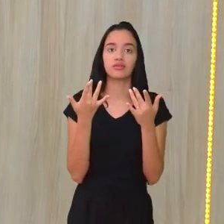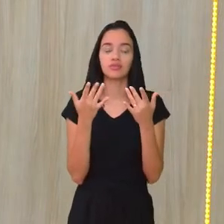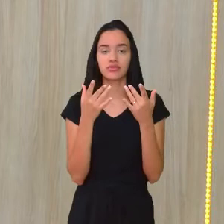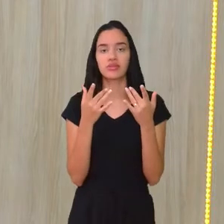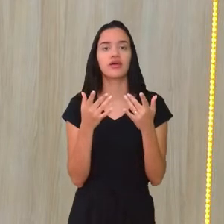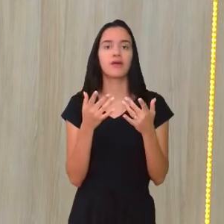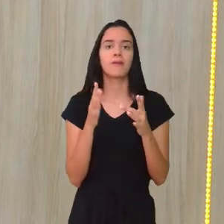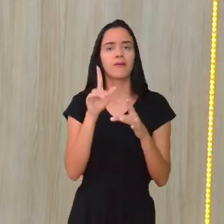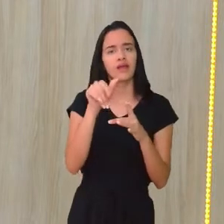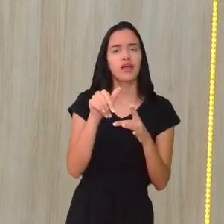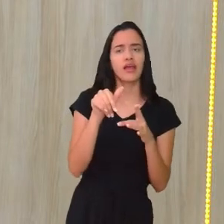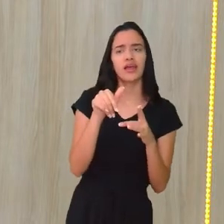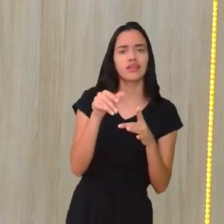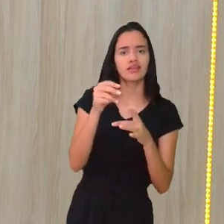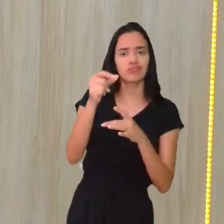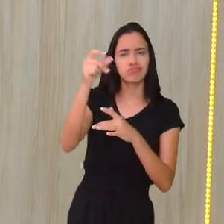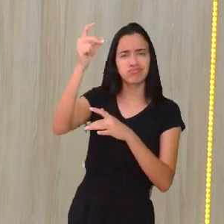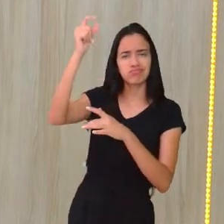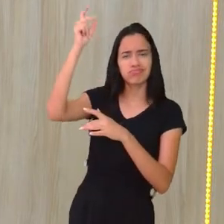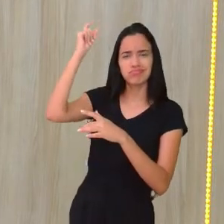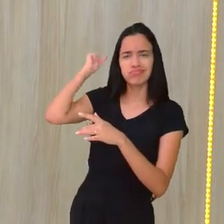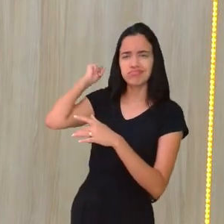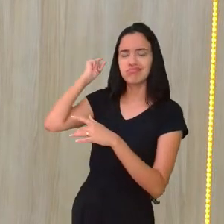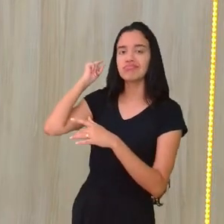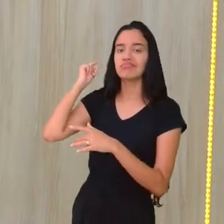teatrais na antiguidade,